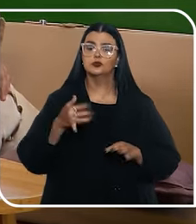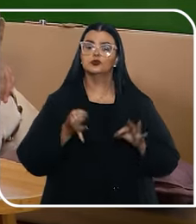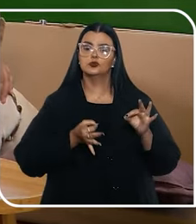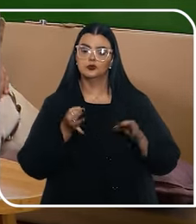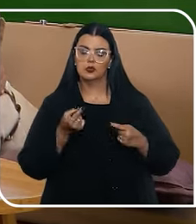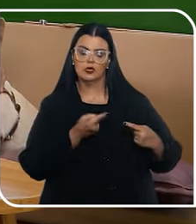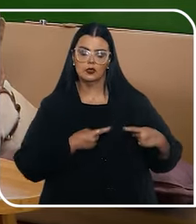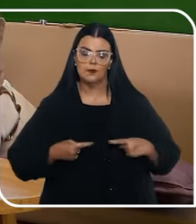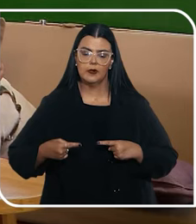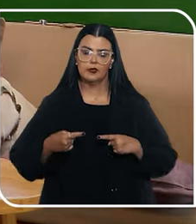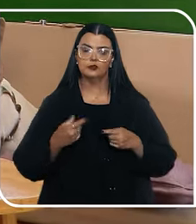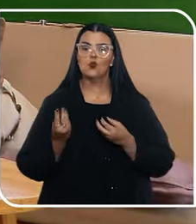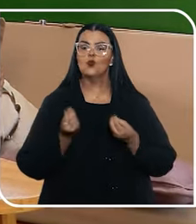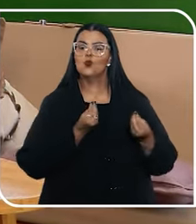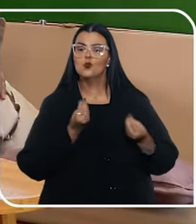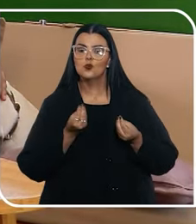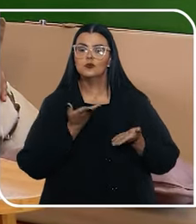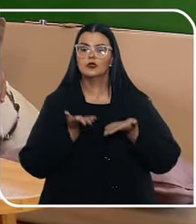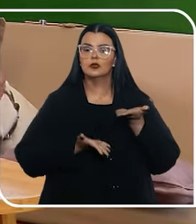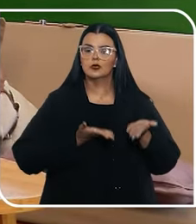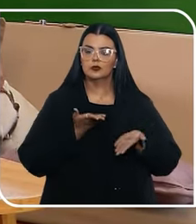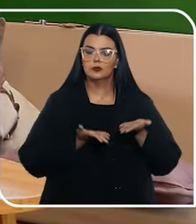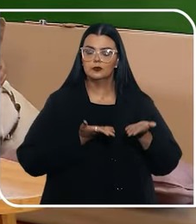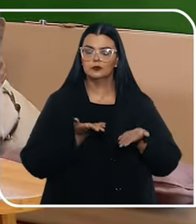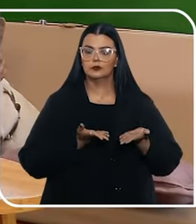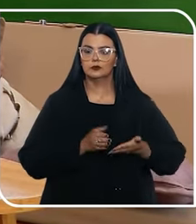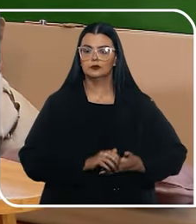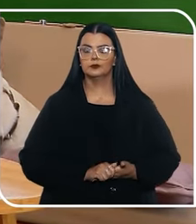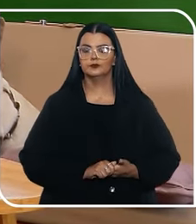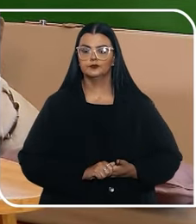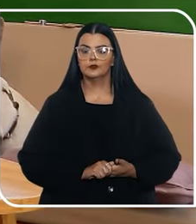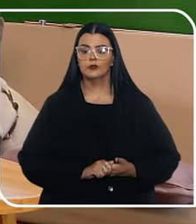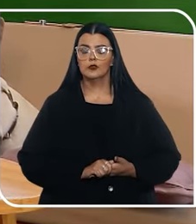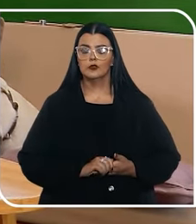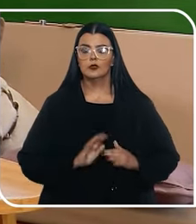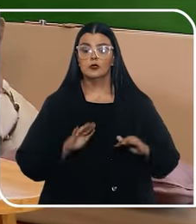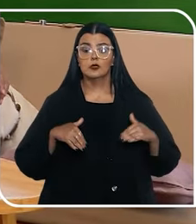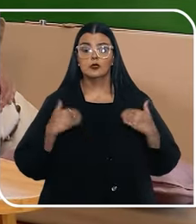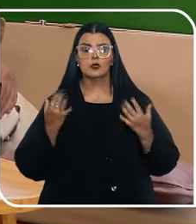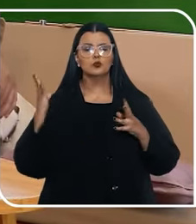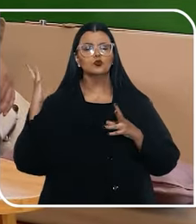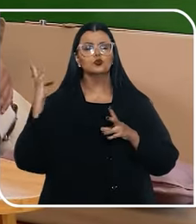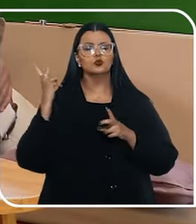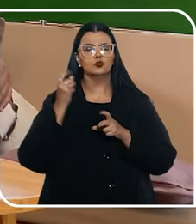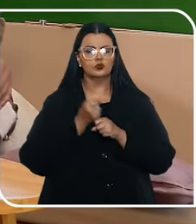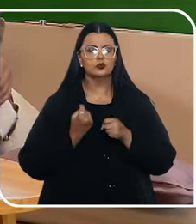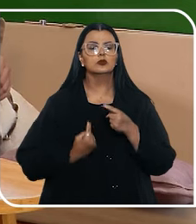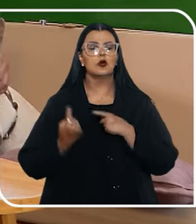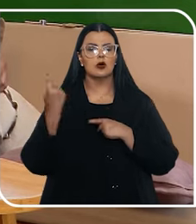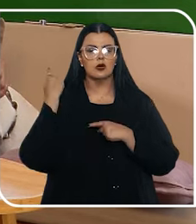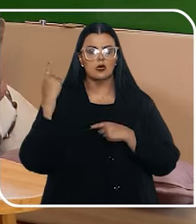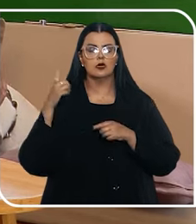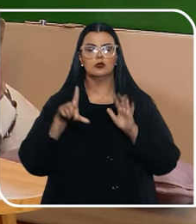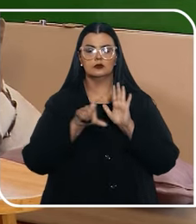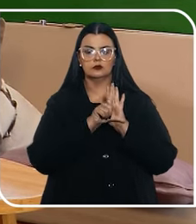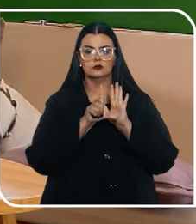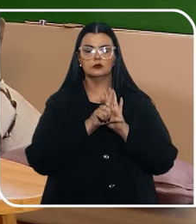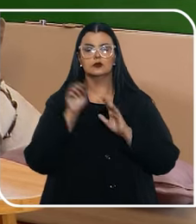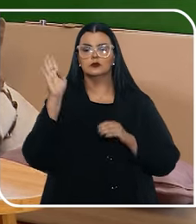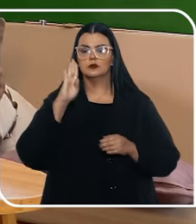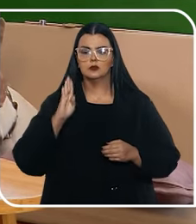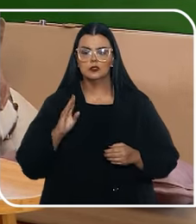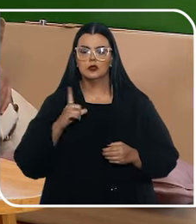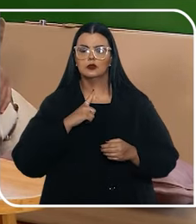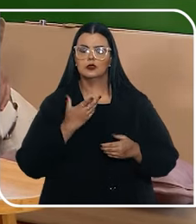justiça, gerando aí debates sobre como lidar com essa situação. É que, historicamente, a legislação